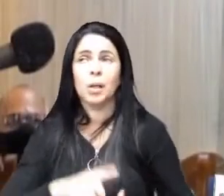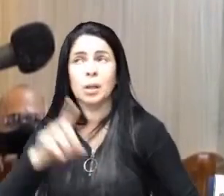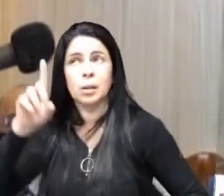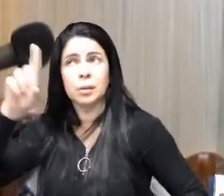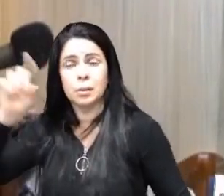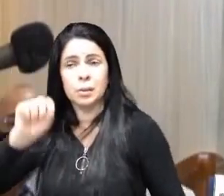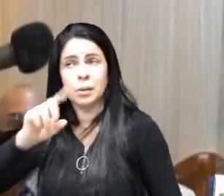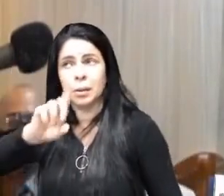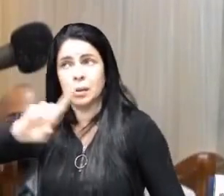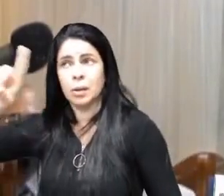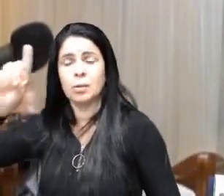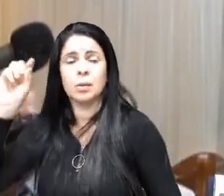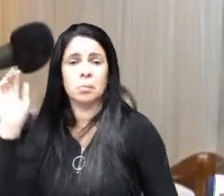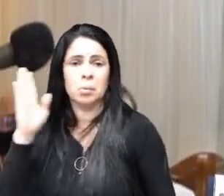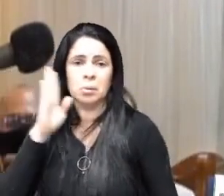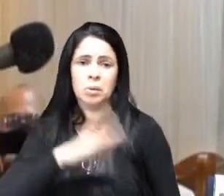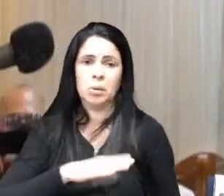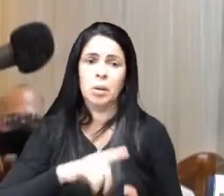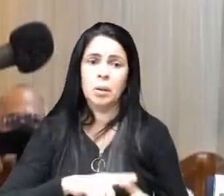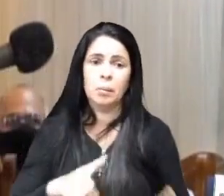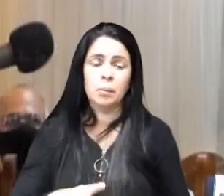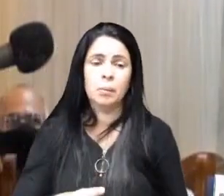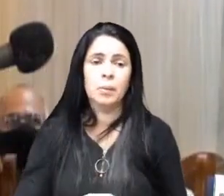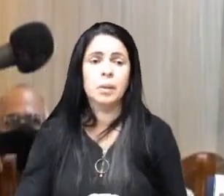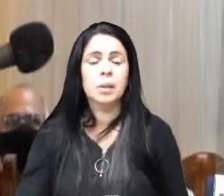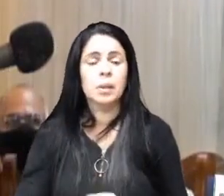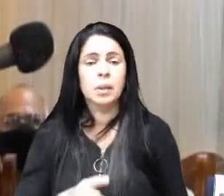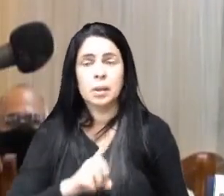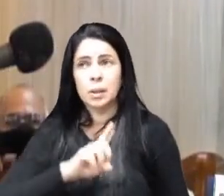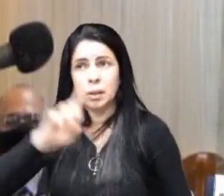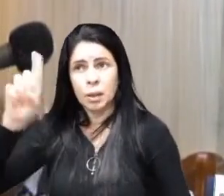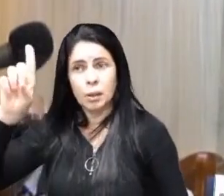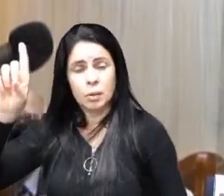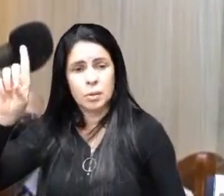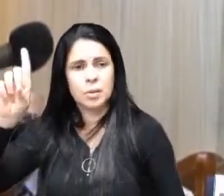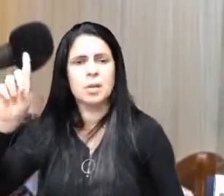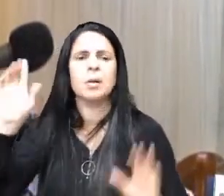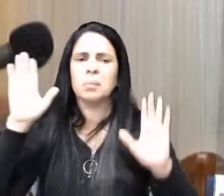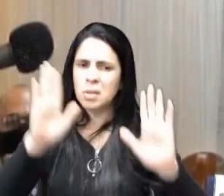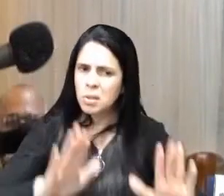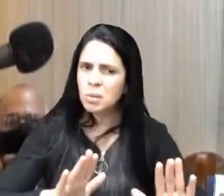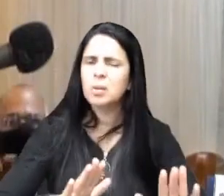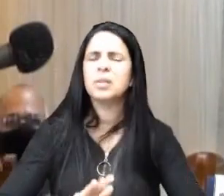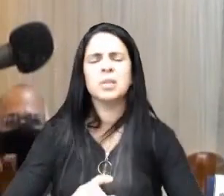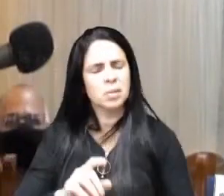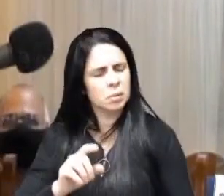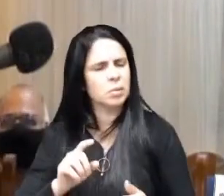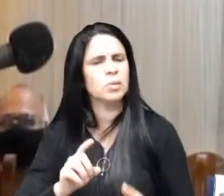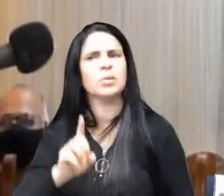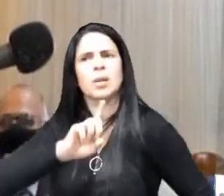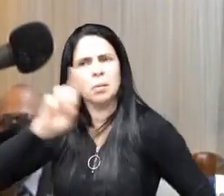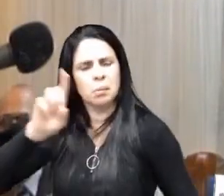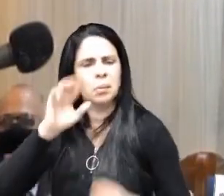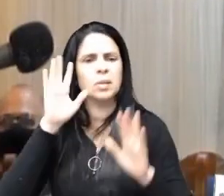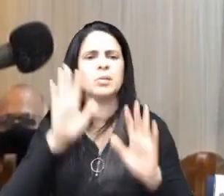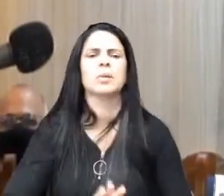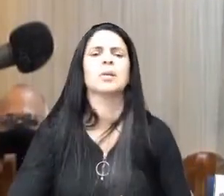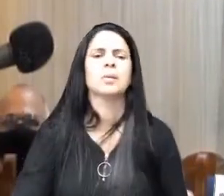amaldiçoa está amaldiçoado, mas a quem Deus abençoa está abençoado.